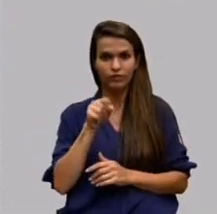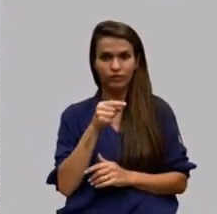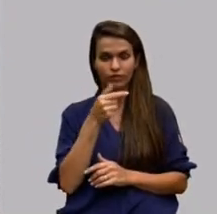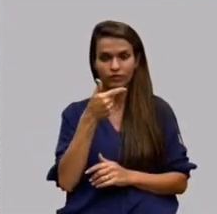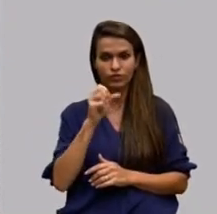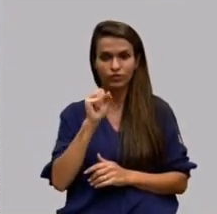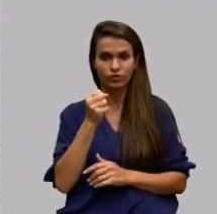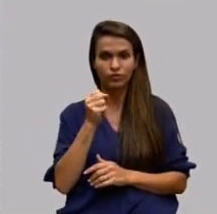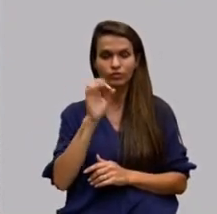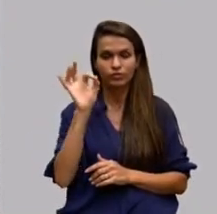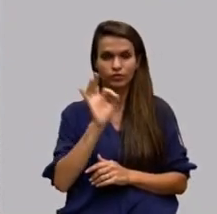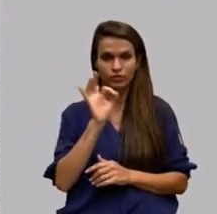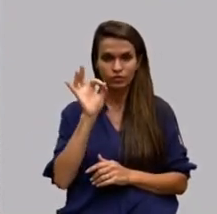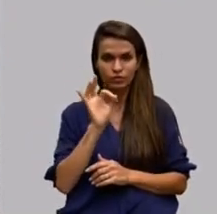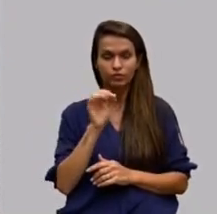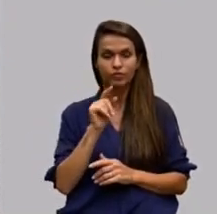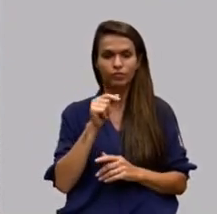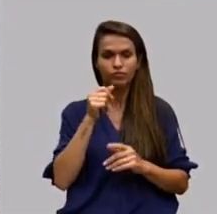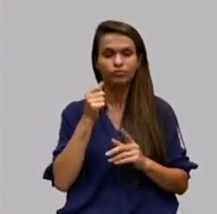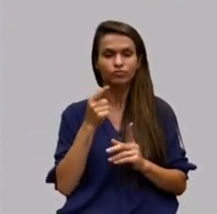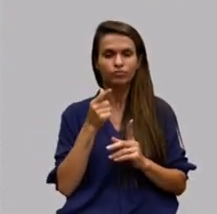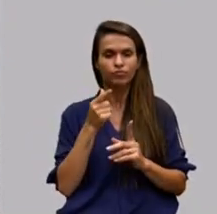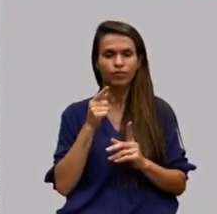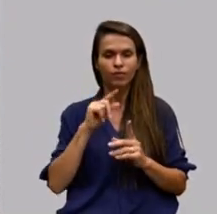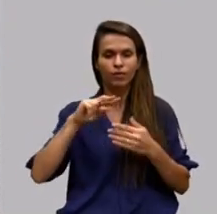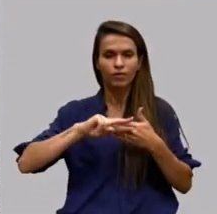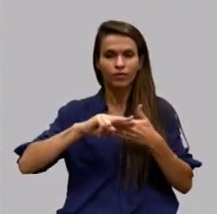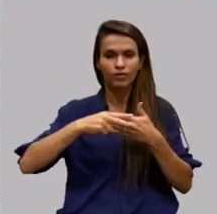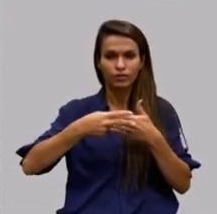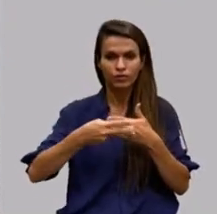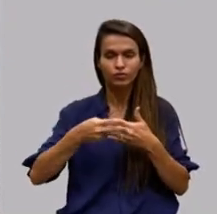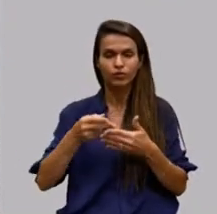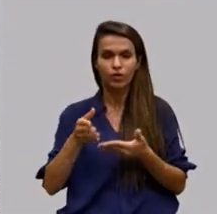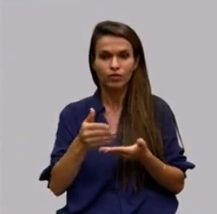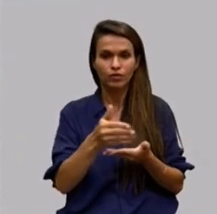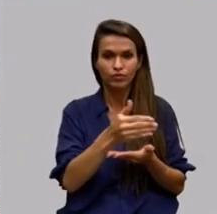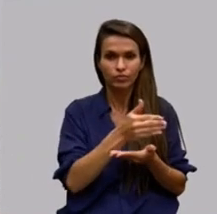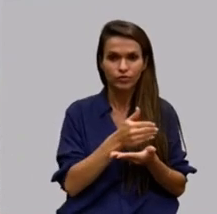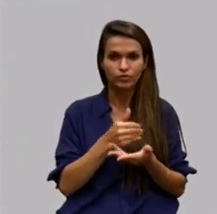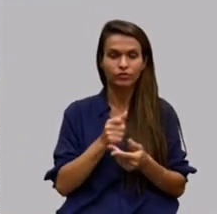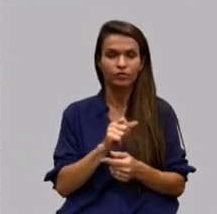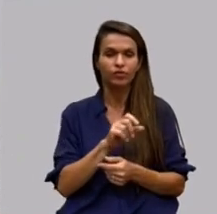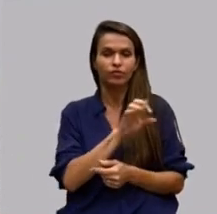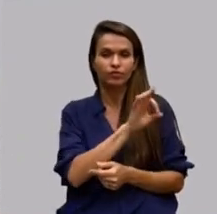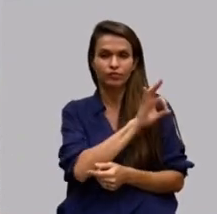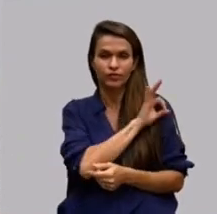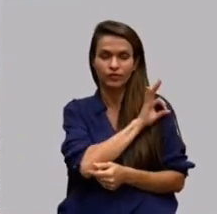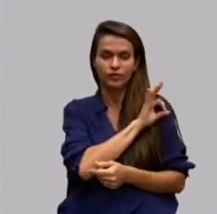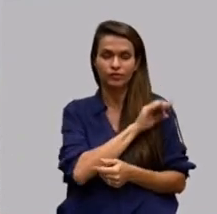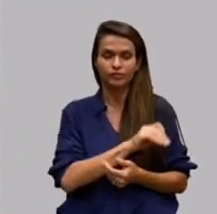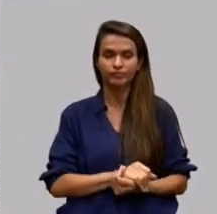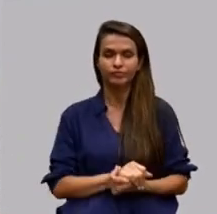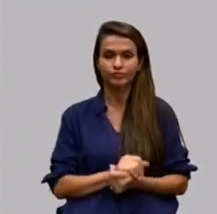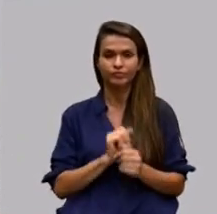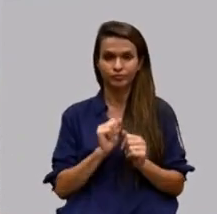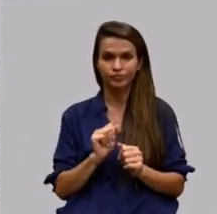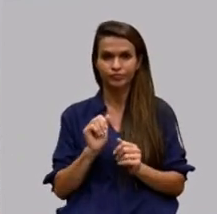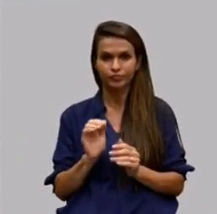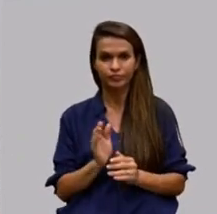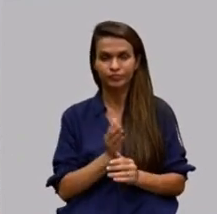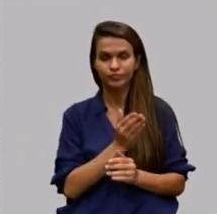0,28%. Esse é um dos efeitos do regime de recuperação fiscal. Pode seguir? Aqui é